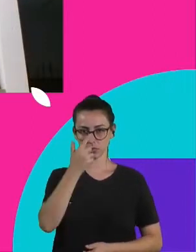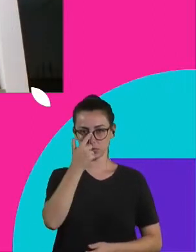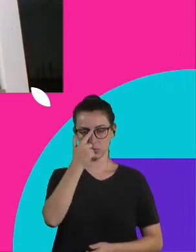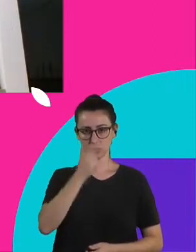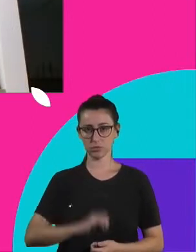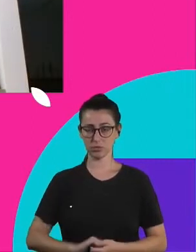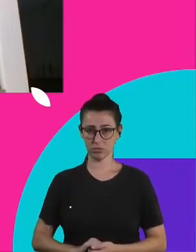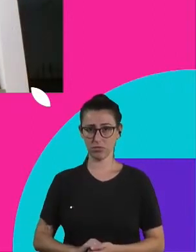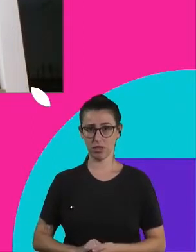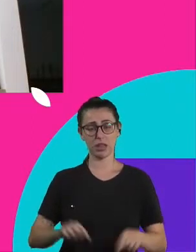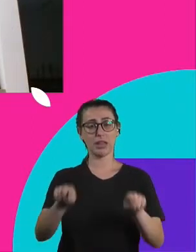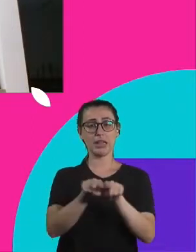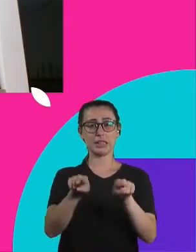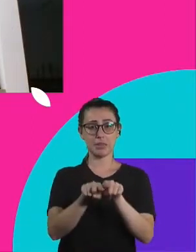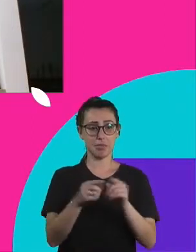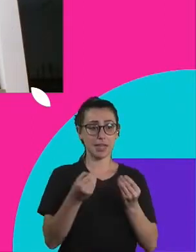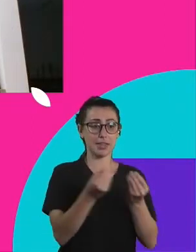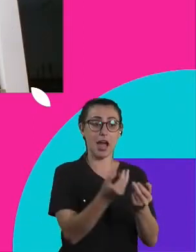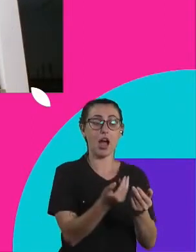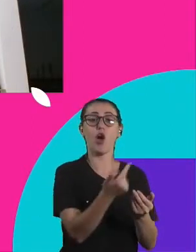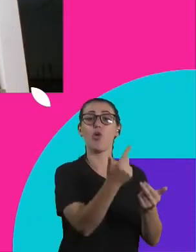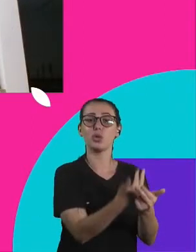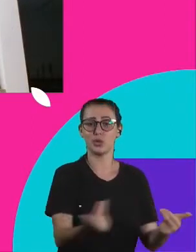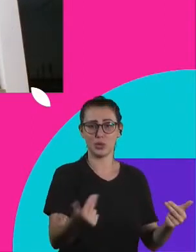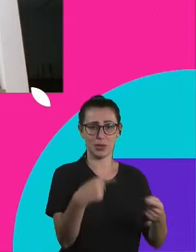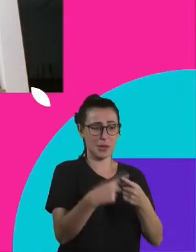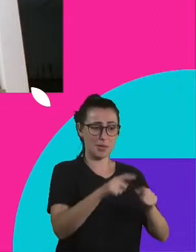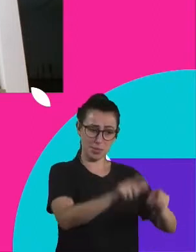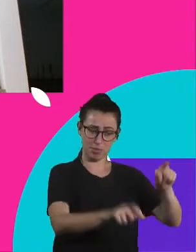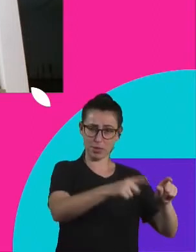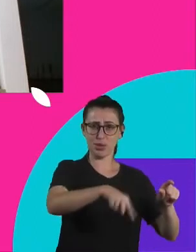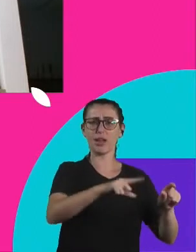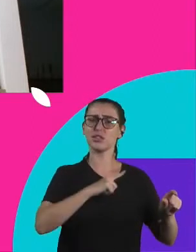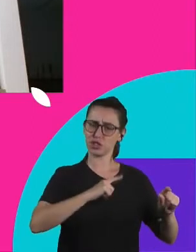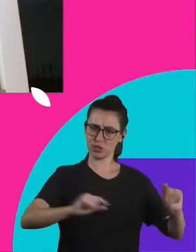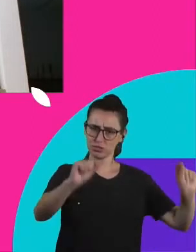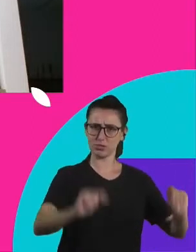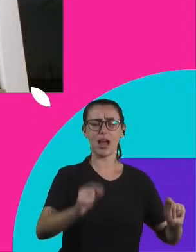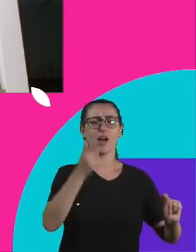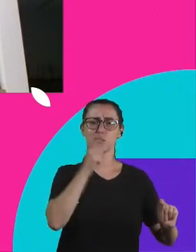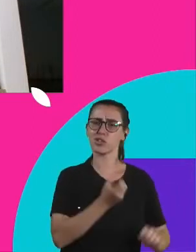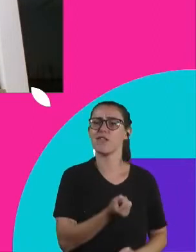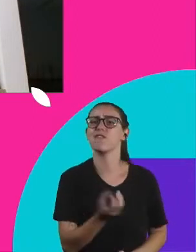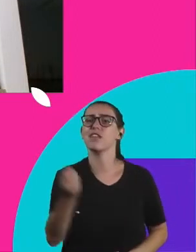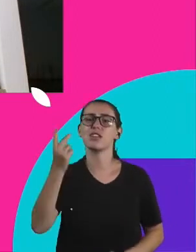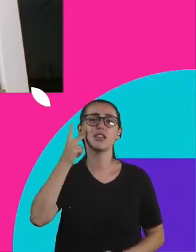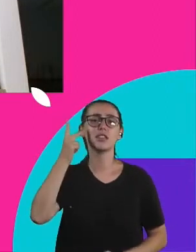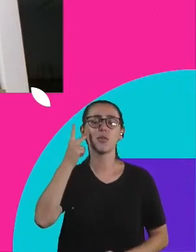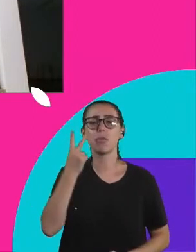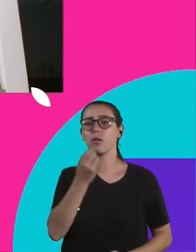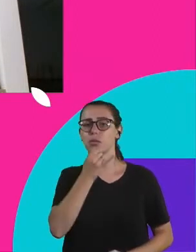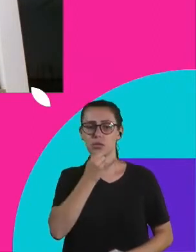e dá uma outra coisa para a base da pirâmide, porque aquelas pessoas elas tinham sim condição de viajar de São Paulo para a